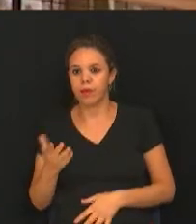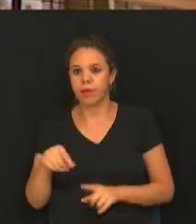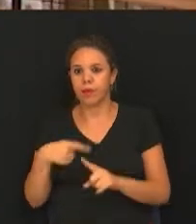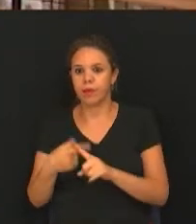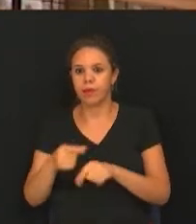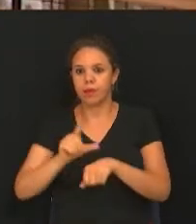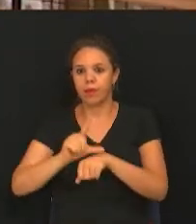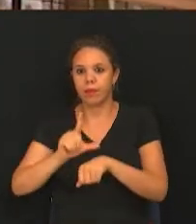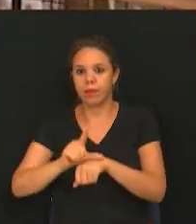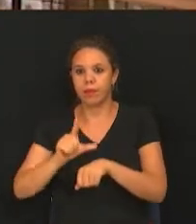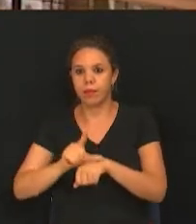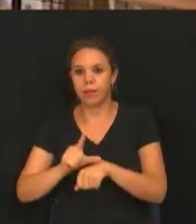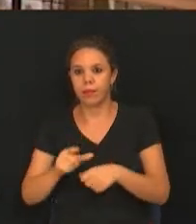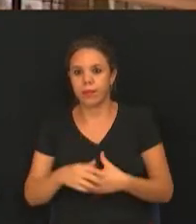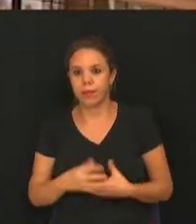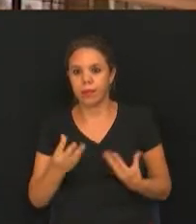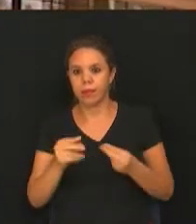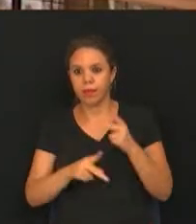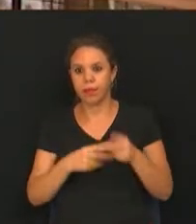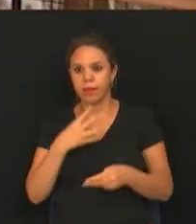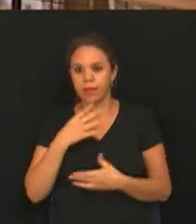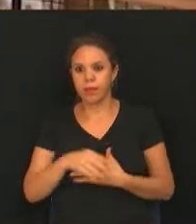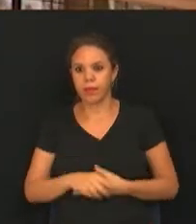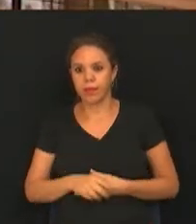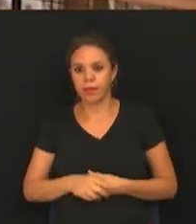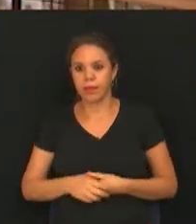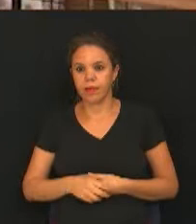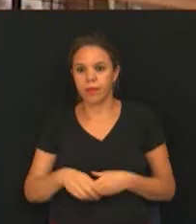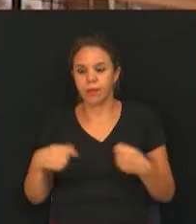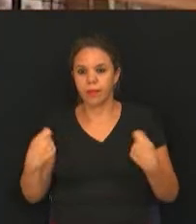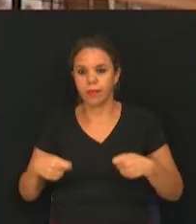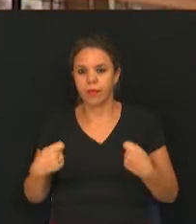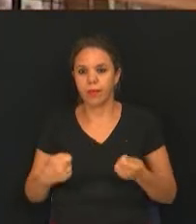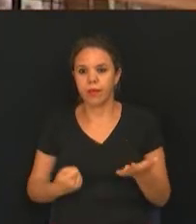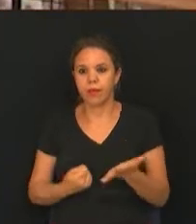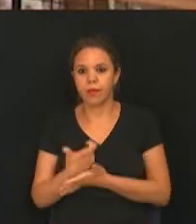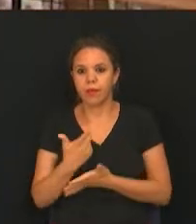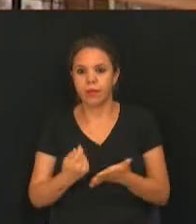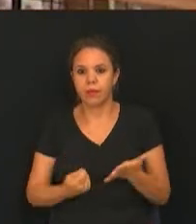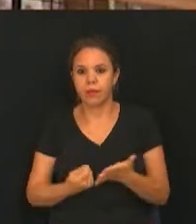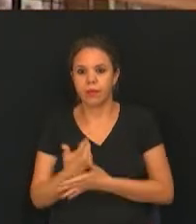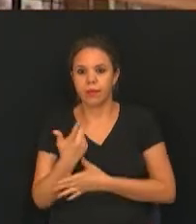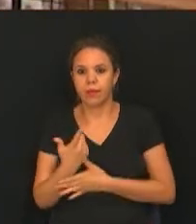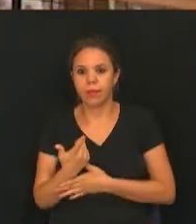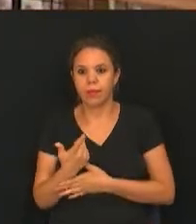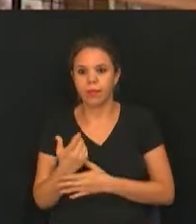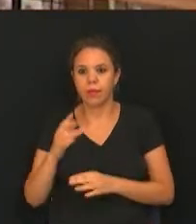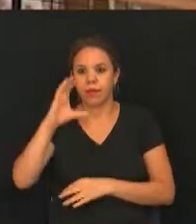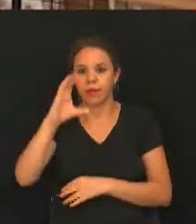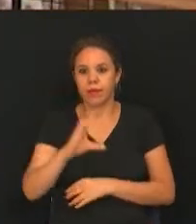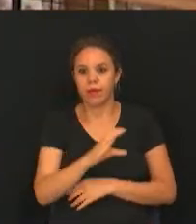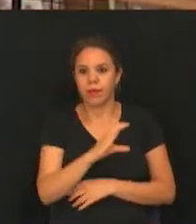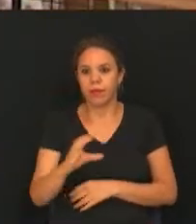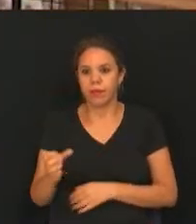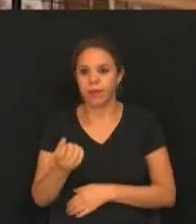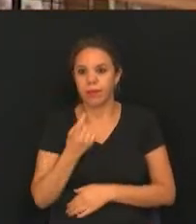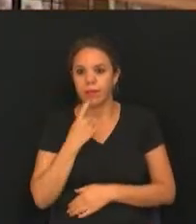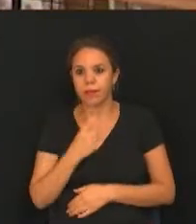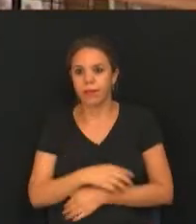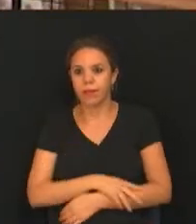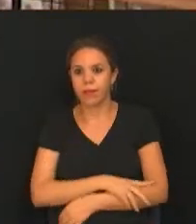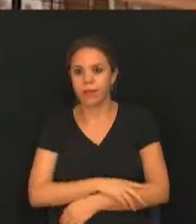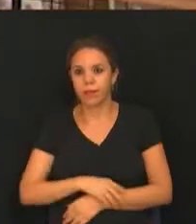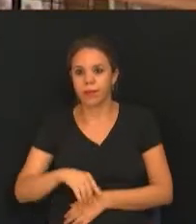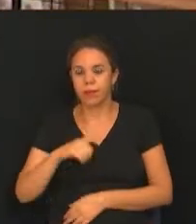comércio pujante, que muita gente conhece, muita gente que precisa fazer as compras, nós temos a Catedral Metropolitana de Campinas, temos a